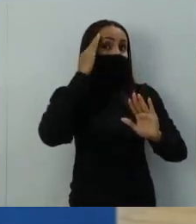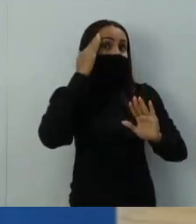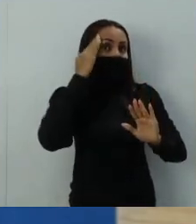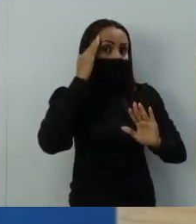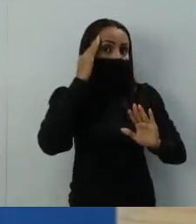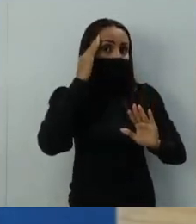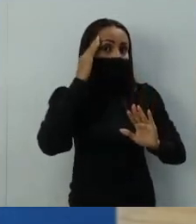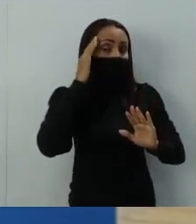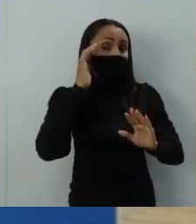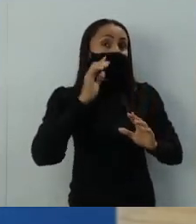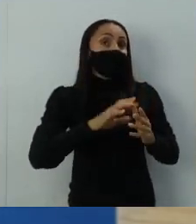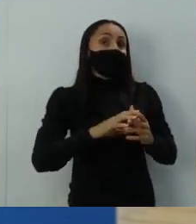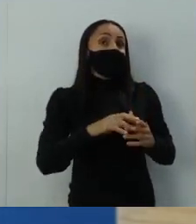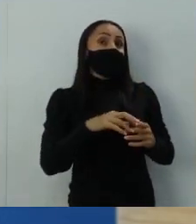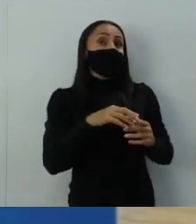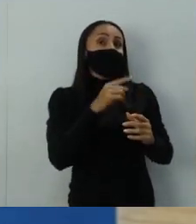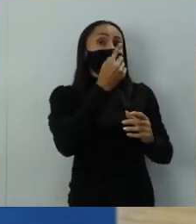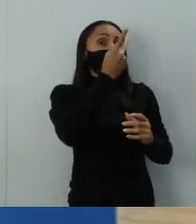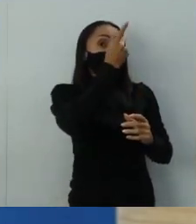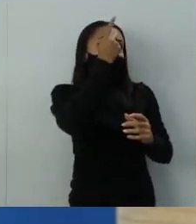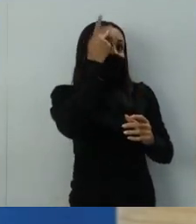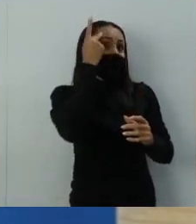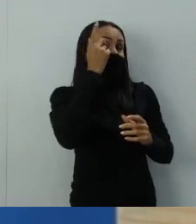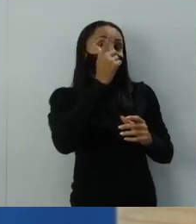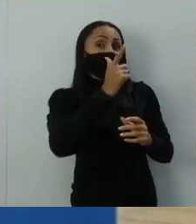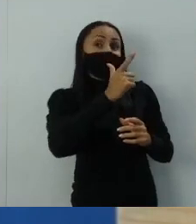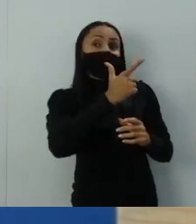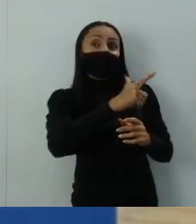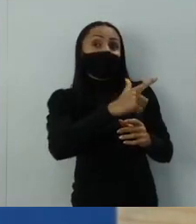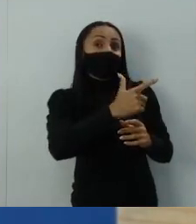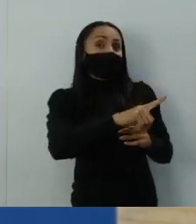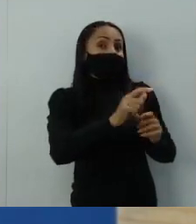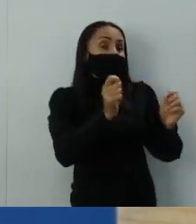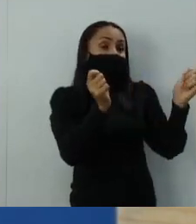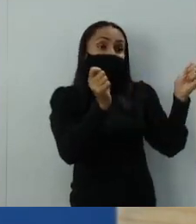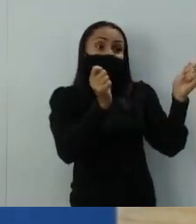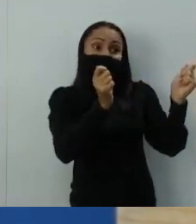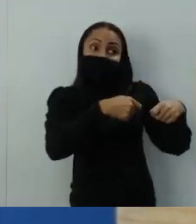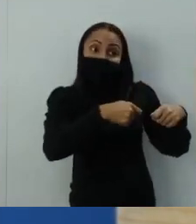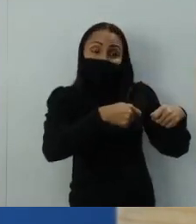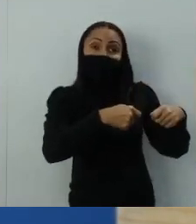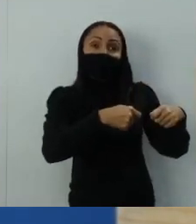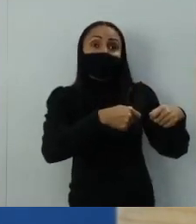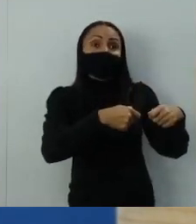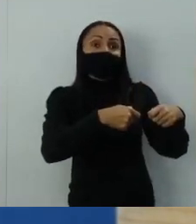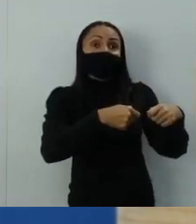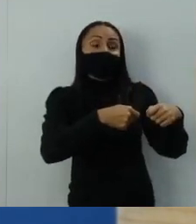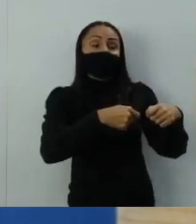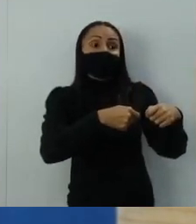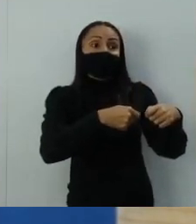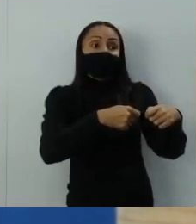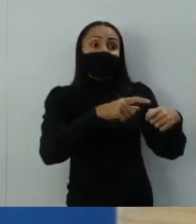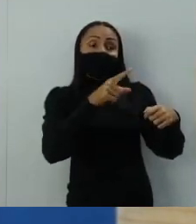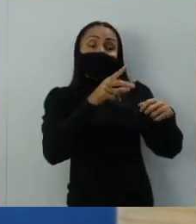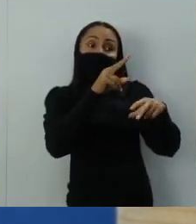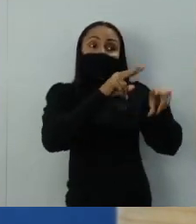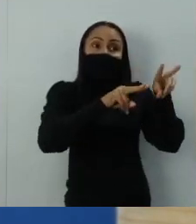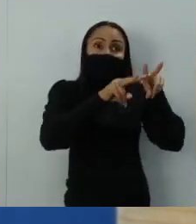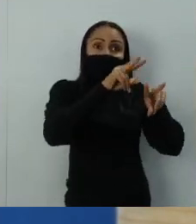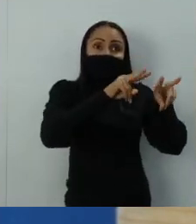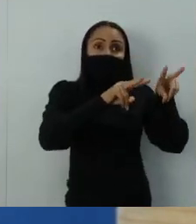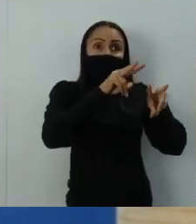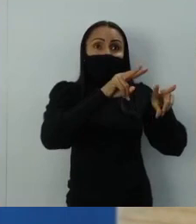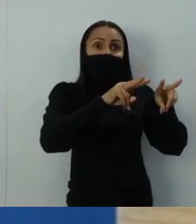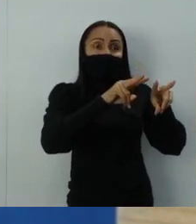pessoa não tem capacidade suficiente de analisar,